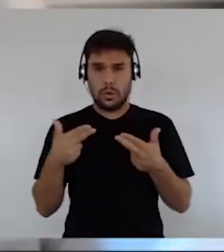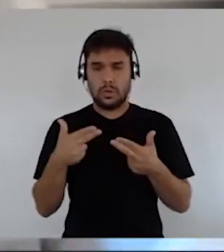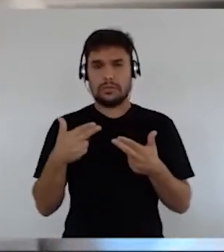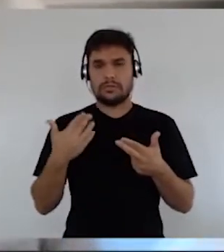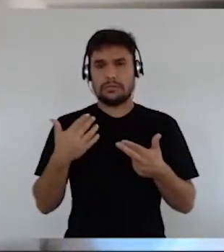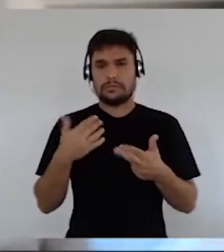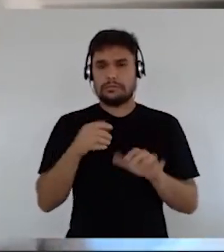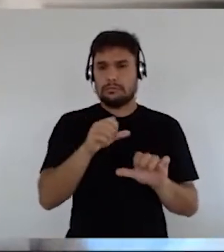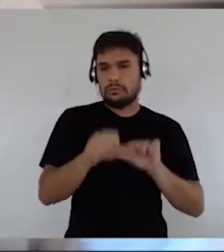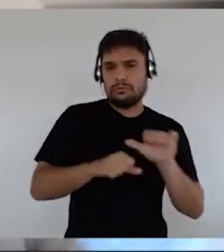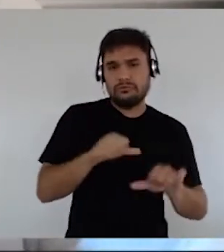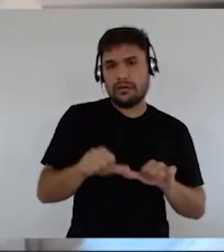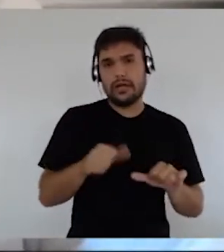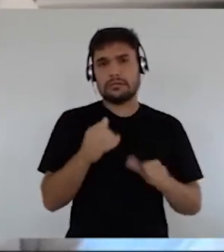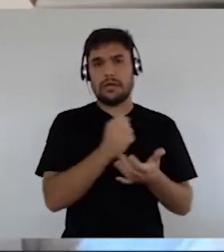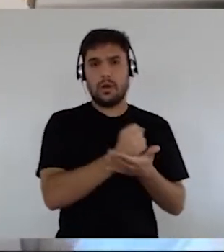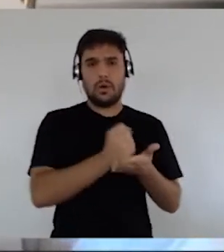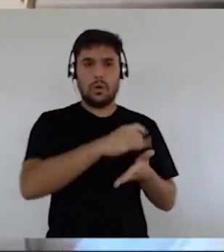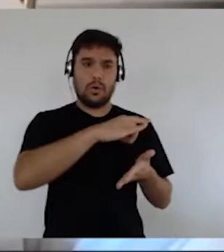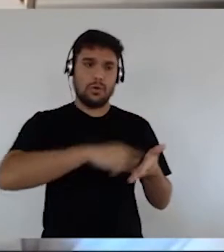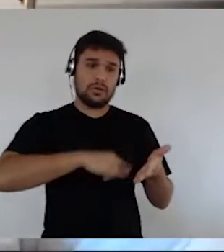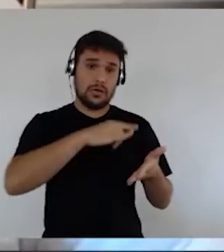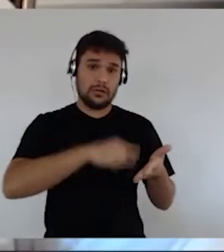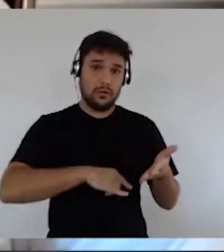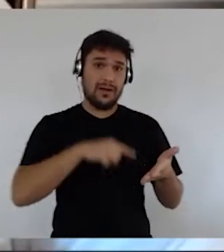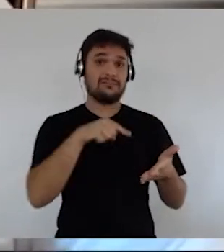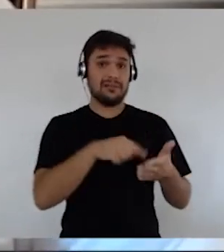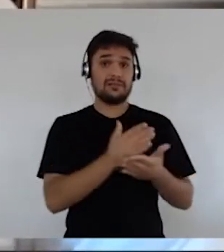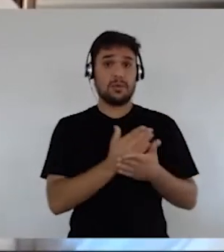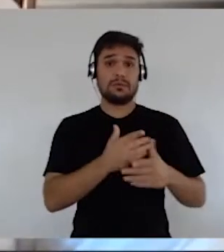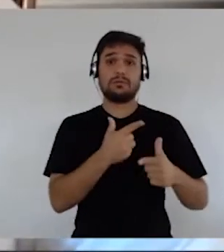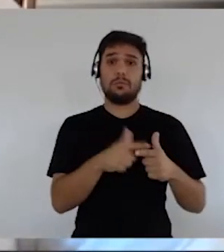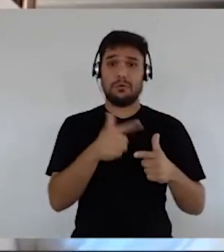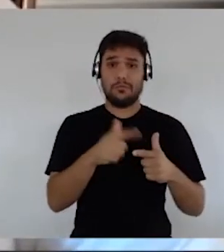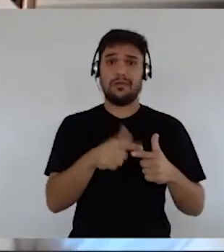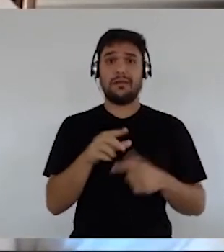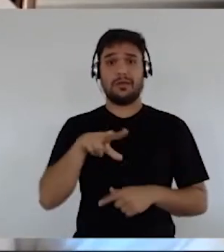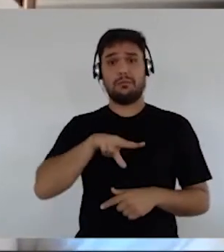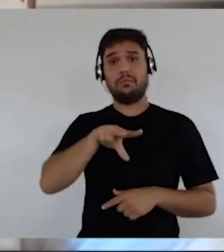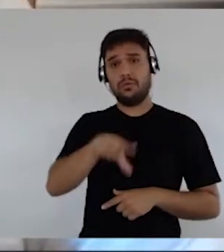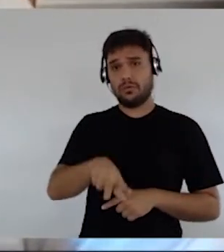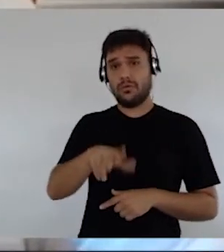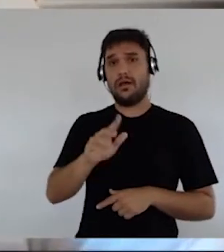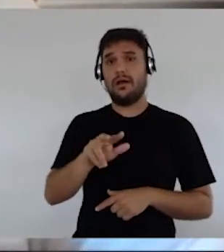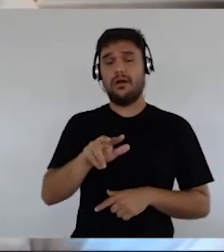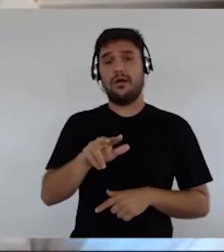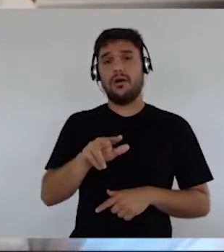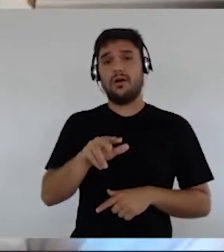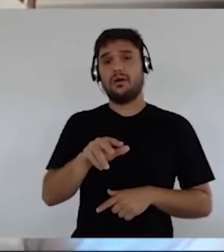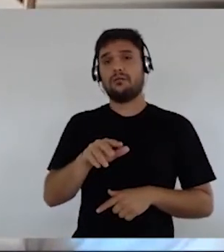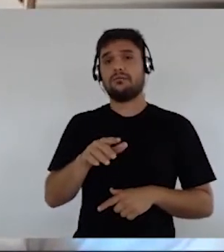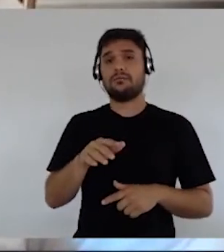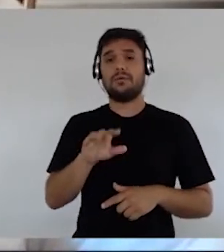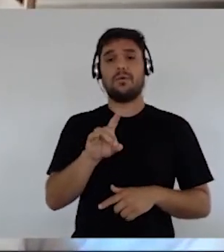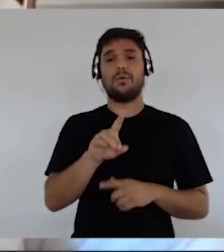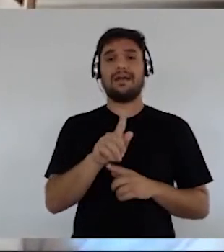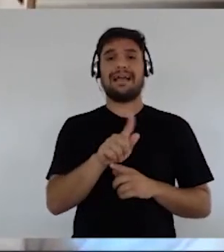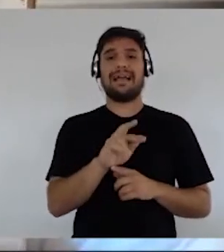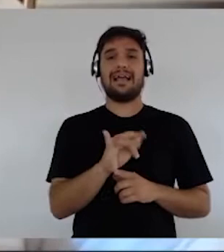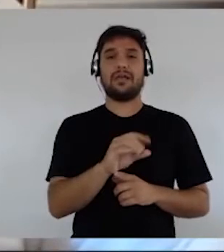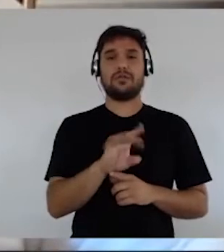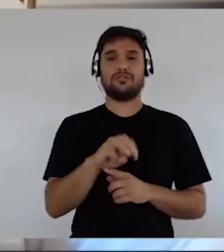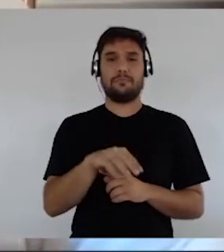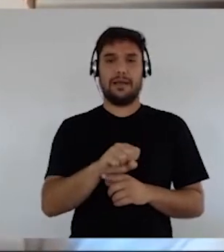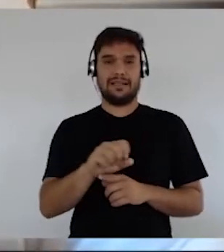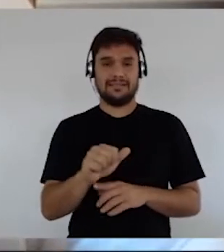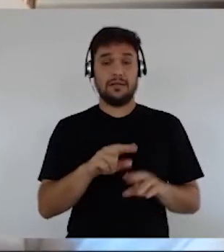modificações também muitos contratuais e, sobretudo, um problema que Portugal vai enfrentar, os chamados danos de massa. Por isso, hoje,